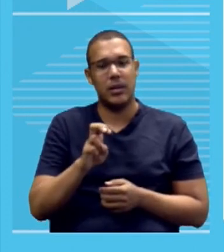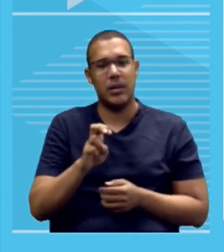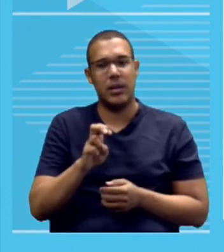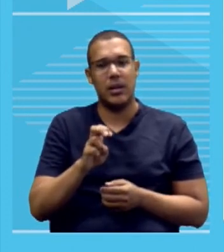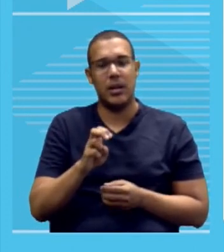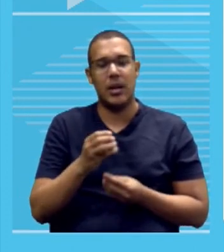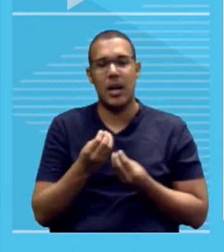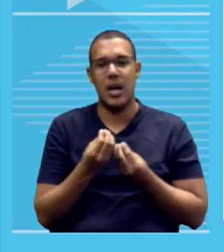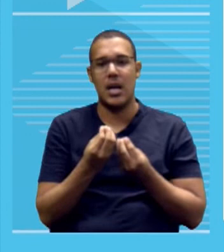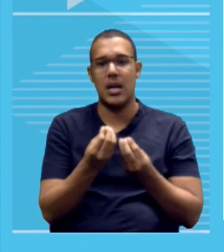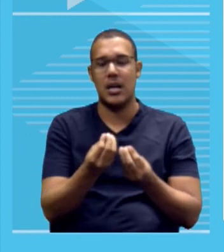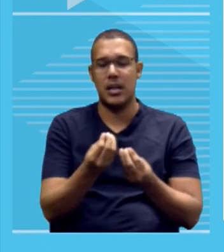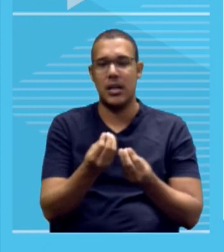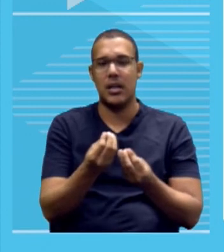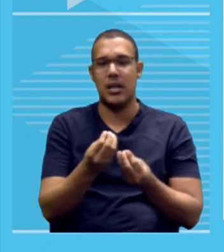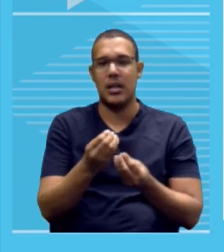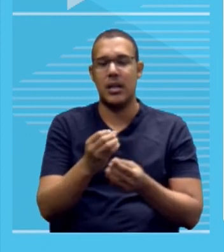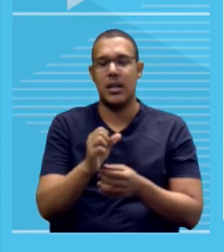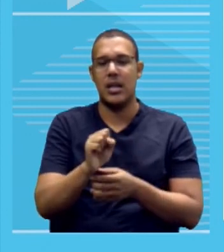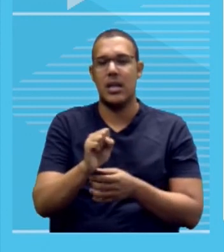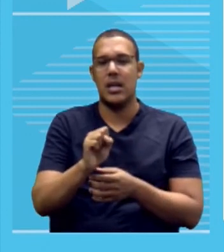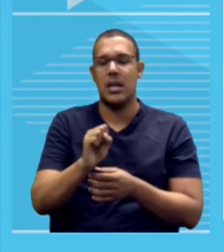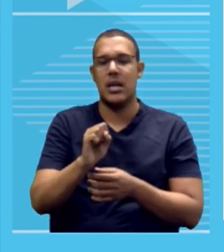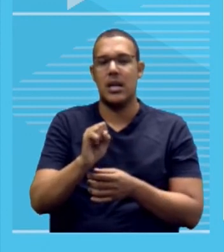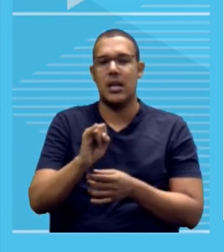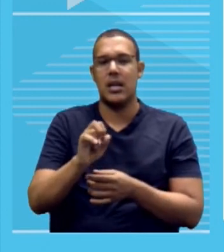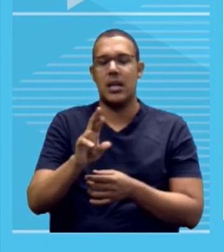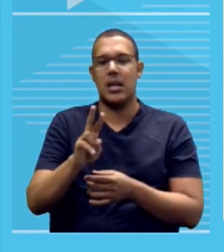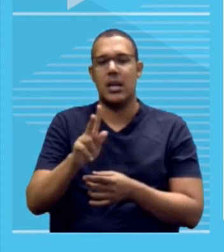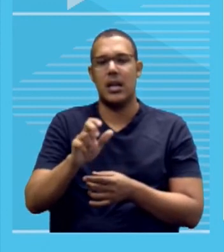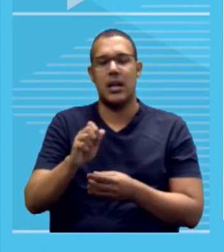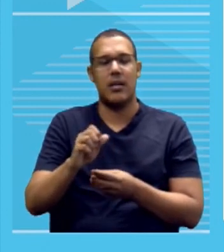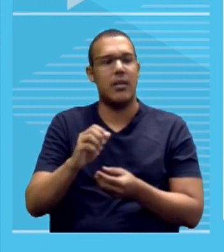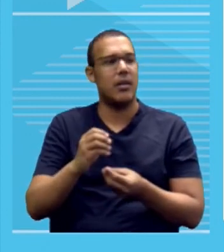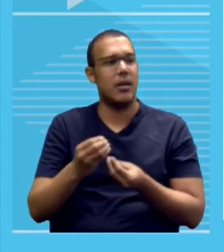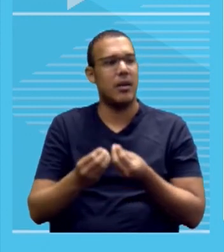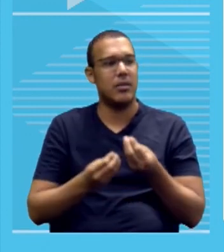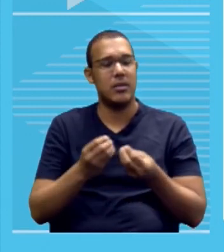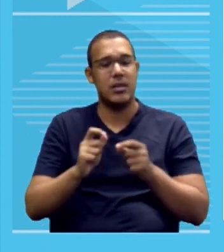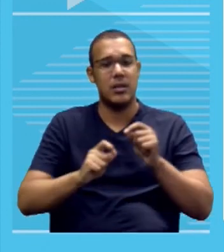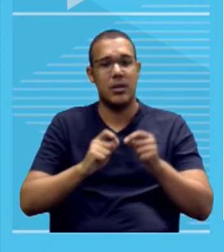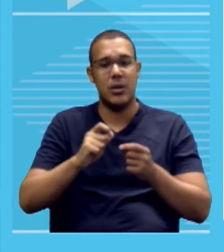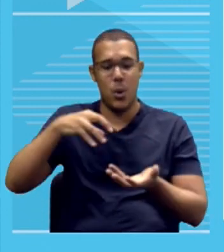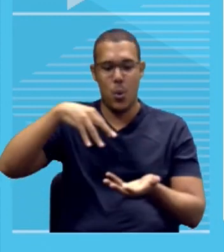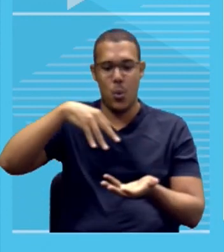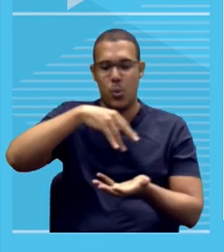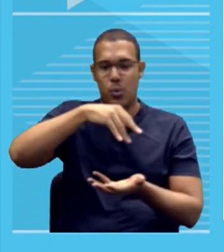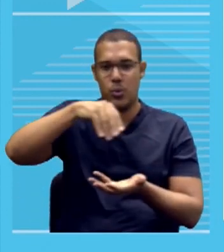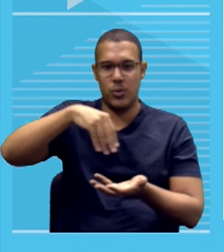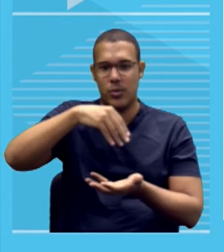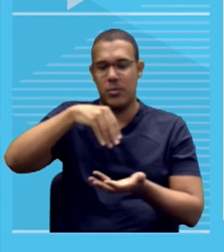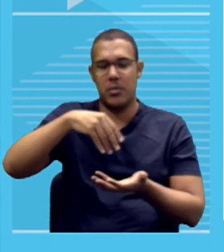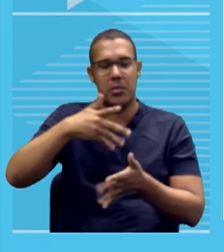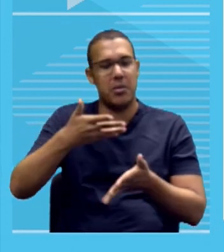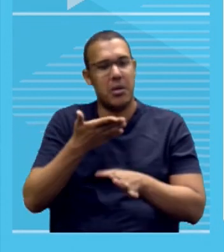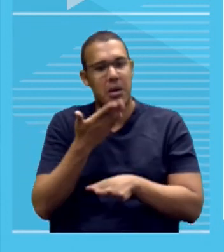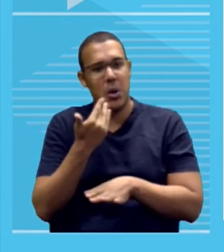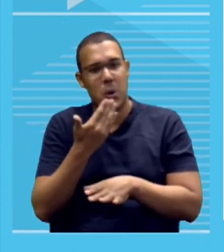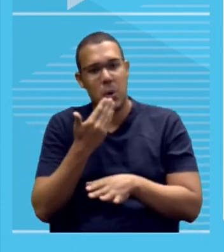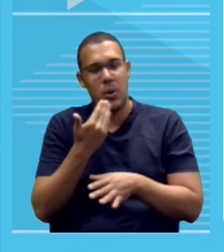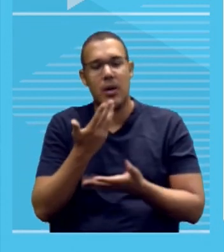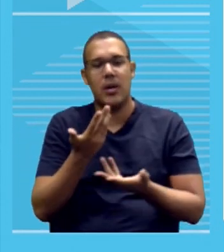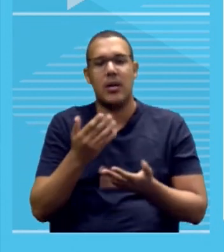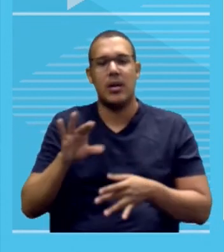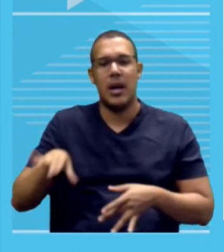a pasta sirva aí o macarrão utilizando aí o molho que você fez esse divirta e